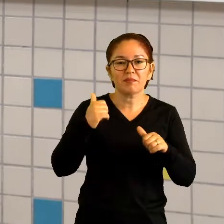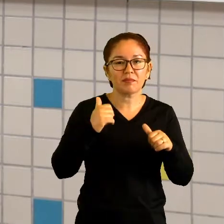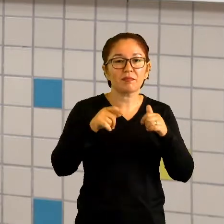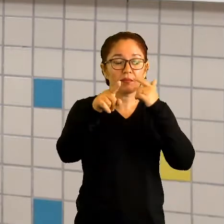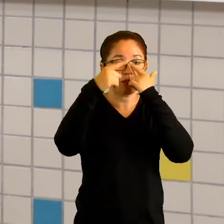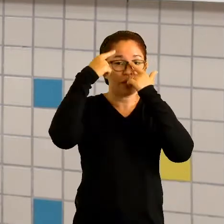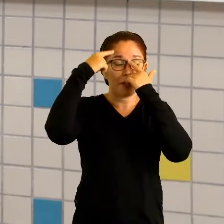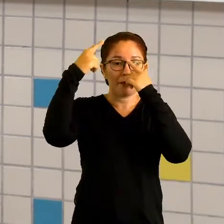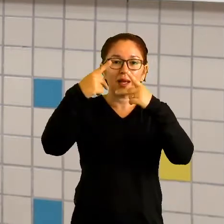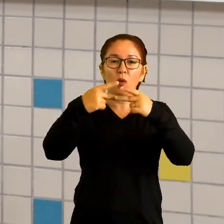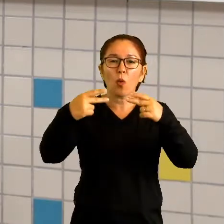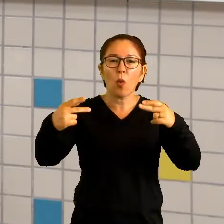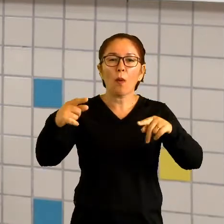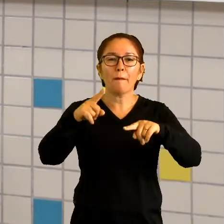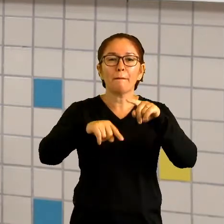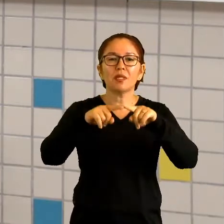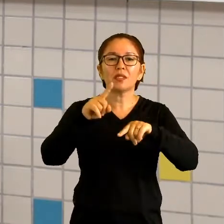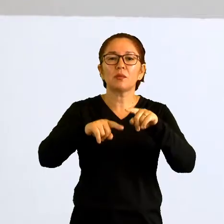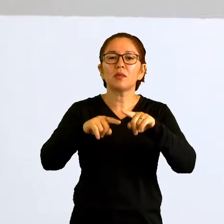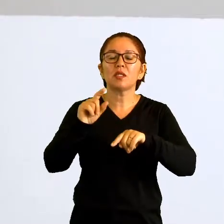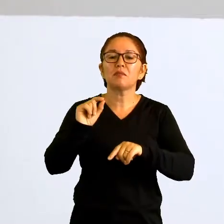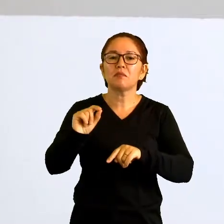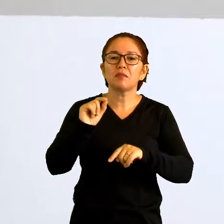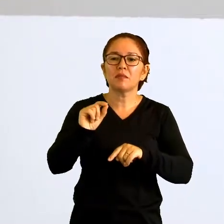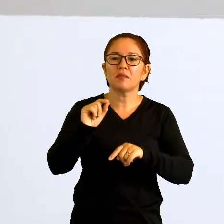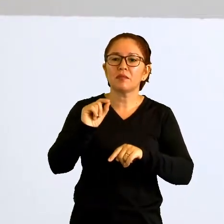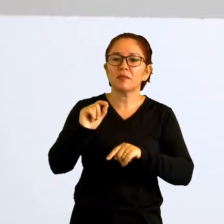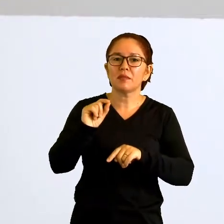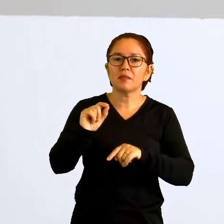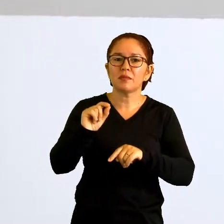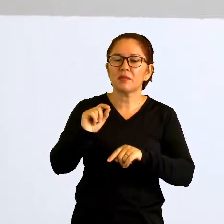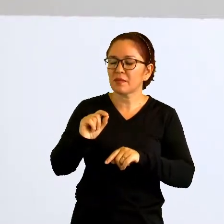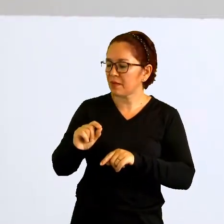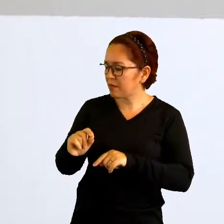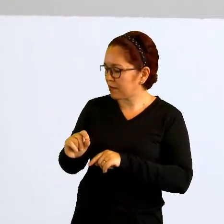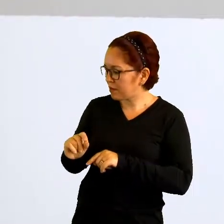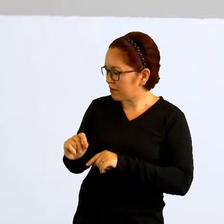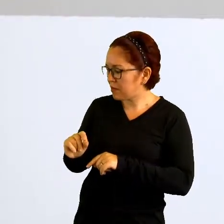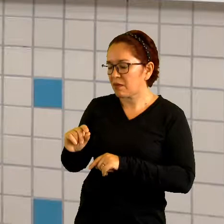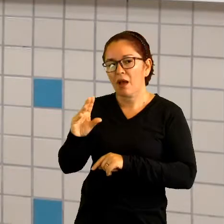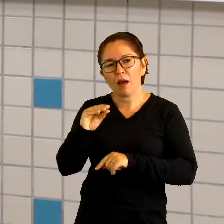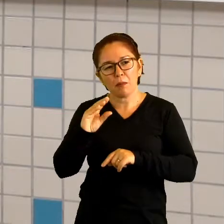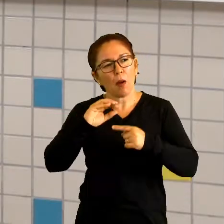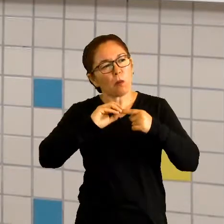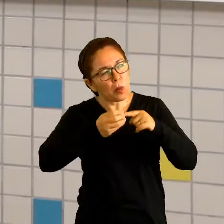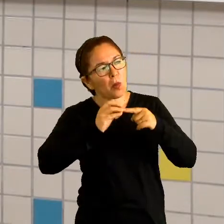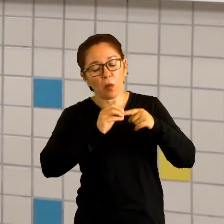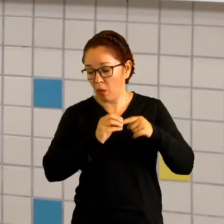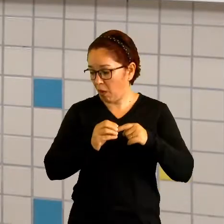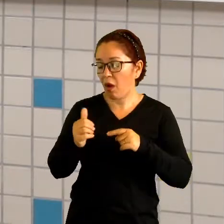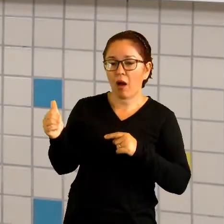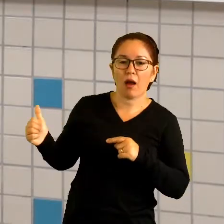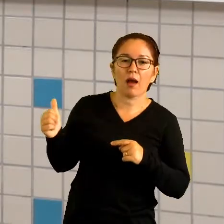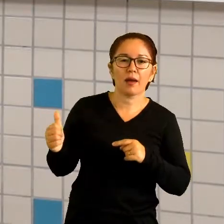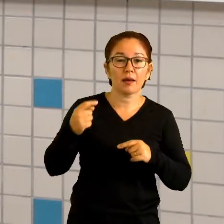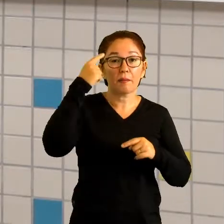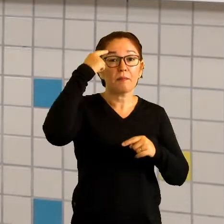Objeto. Qual você pensou, Fava? Apontador! Pense em uma planta.